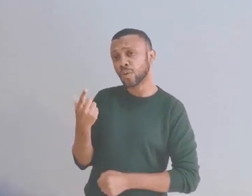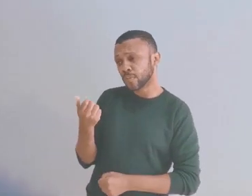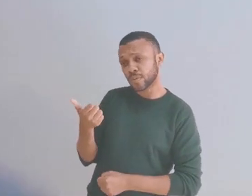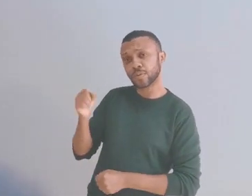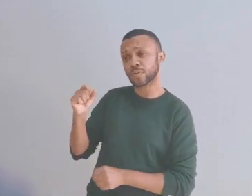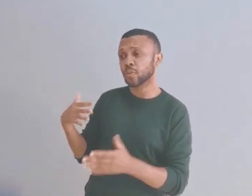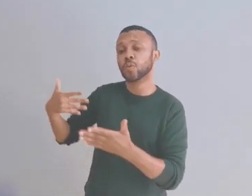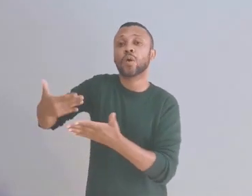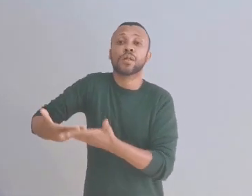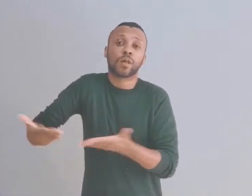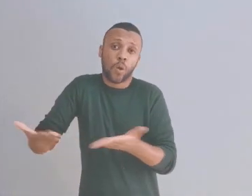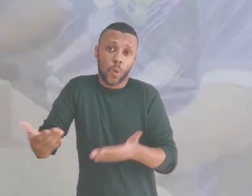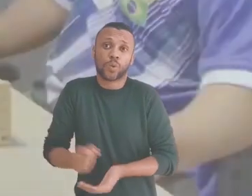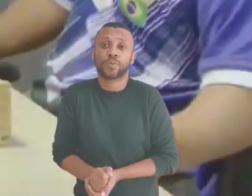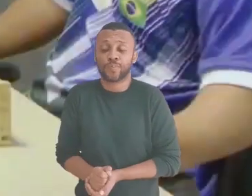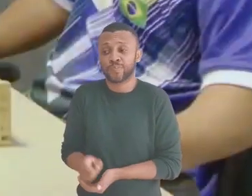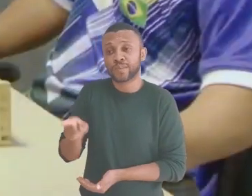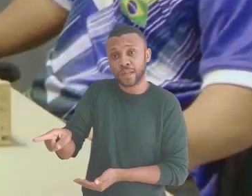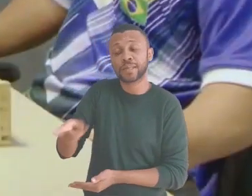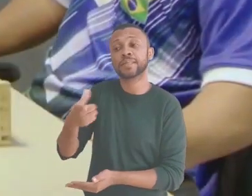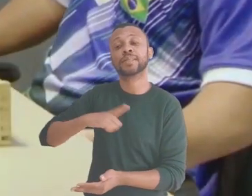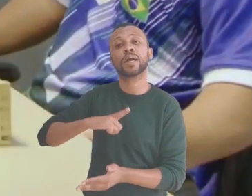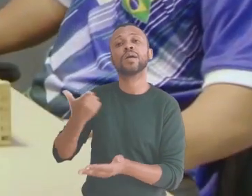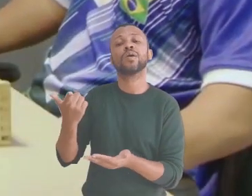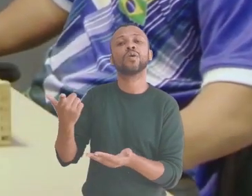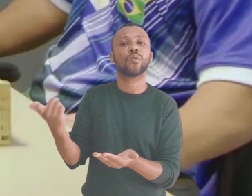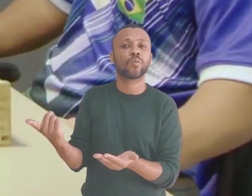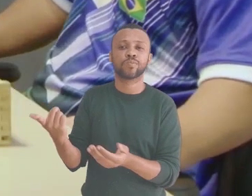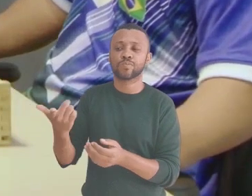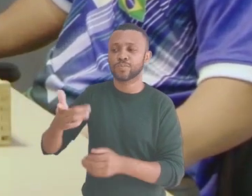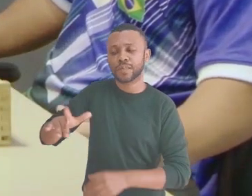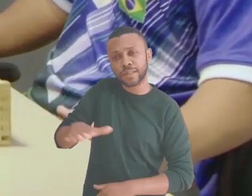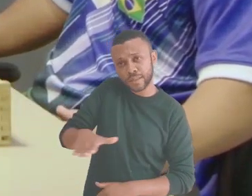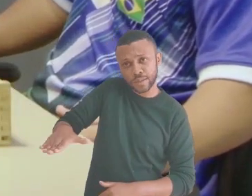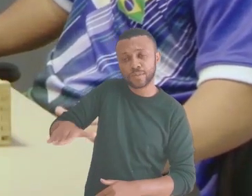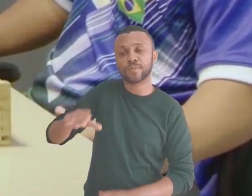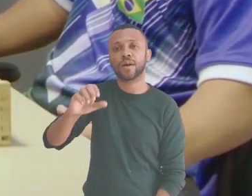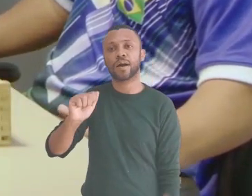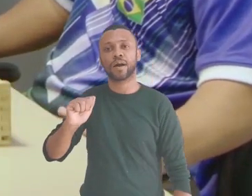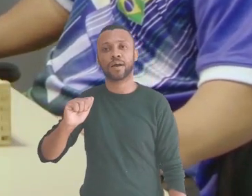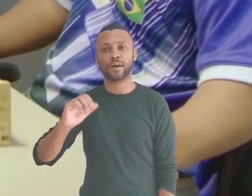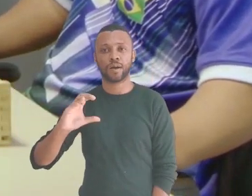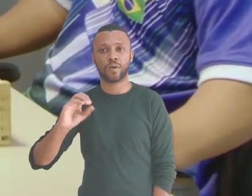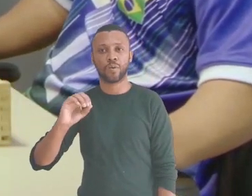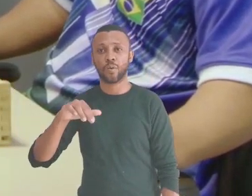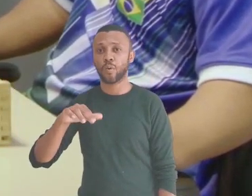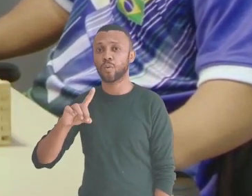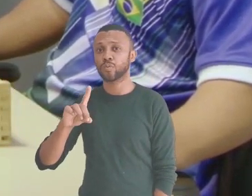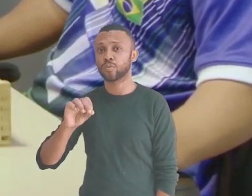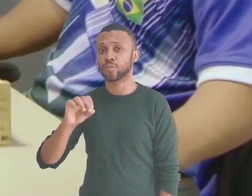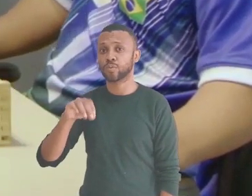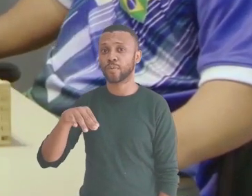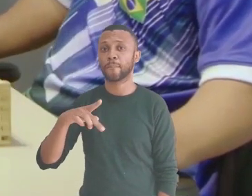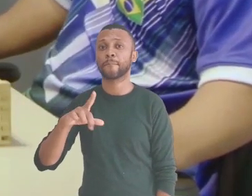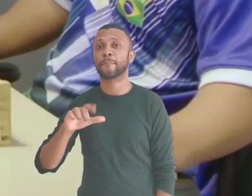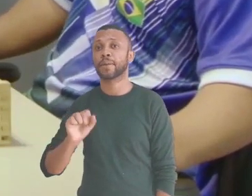Ele tem nanismo acondroplásico, que é o nanismo mais comum. Tá? Iniciou a vida nos esportes na natação,